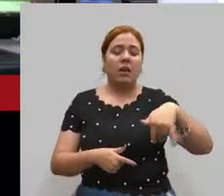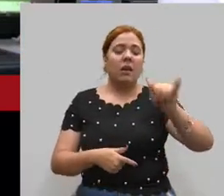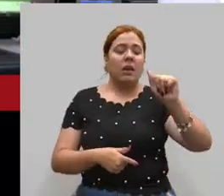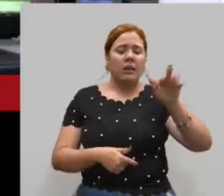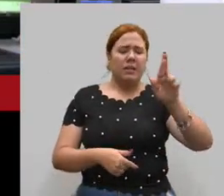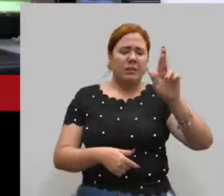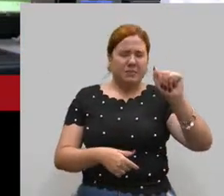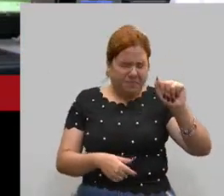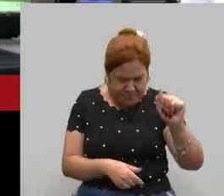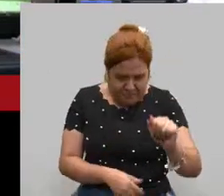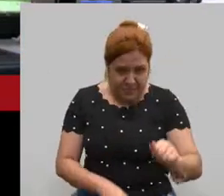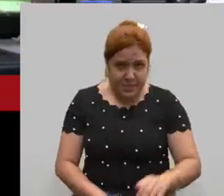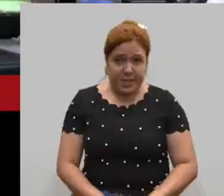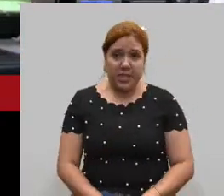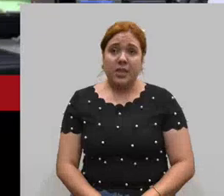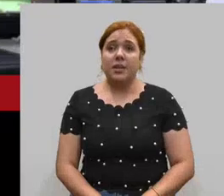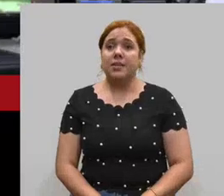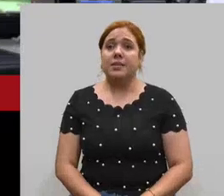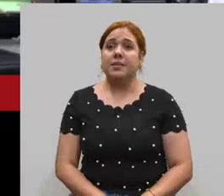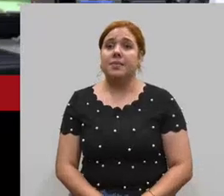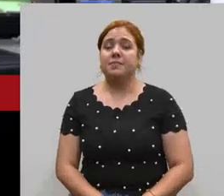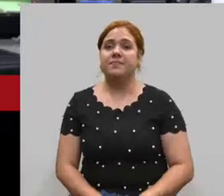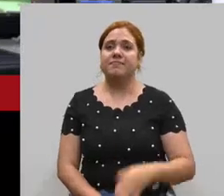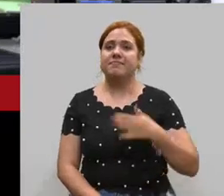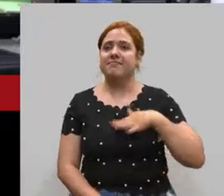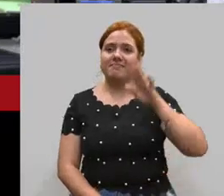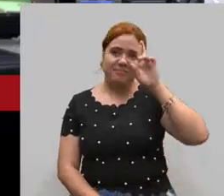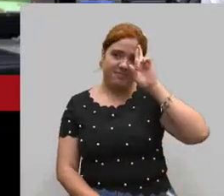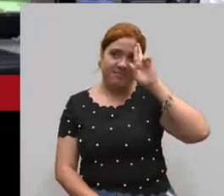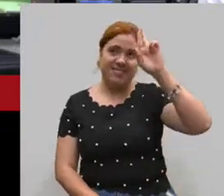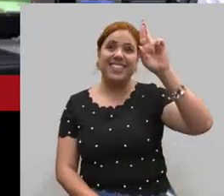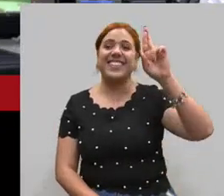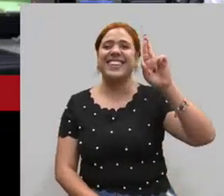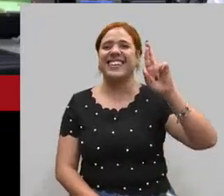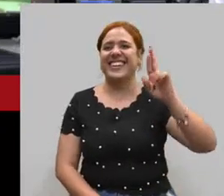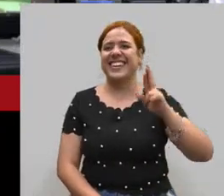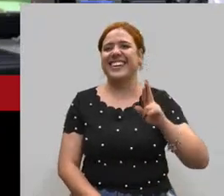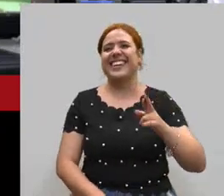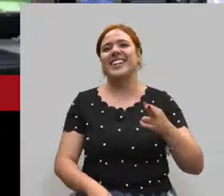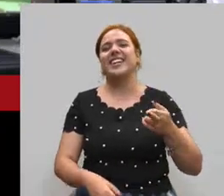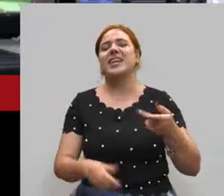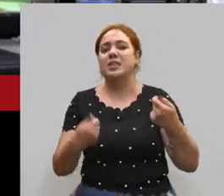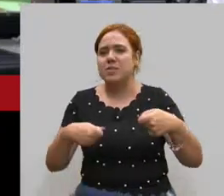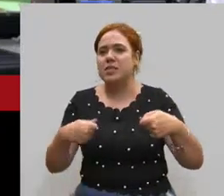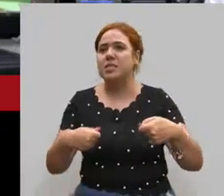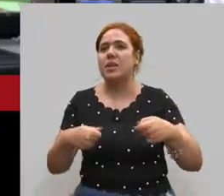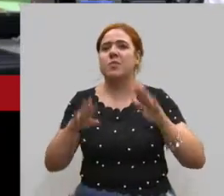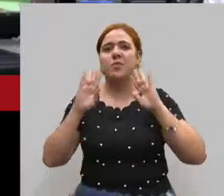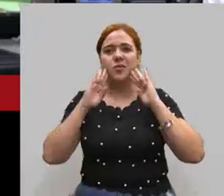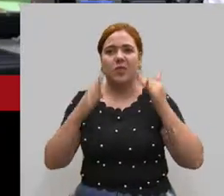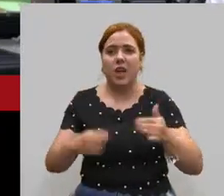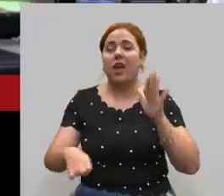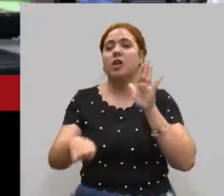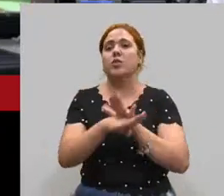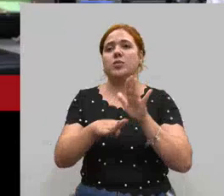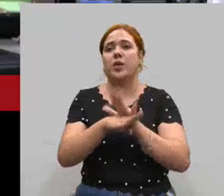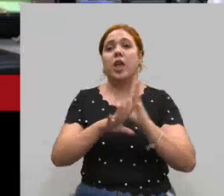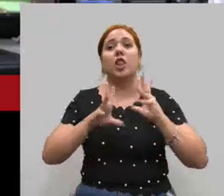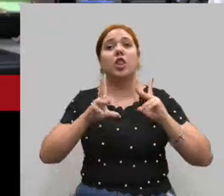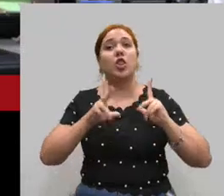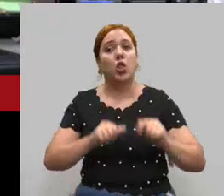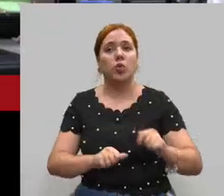que como representantes do povo nós temos a responsabilidade de garantir que todos tenham acesso a esses